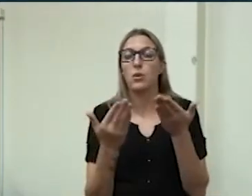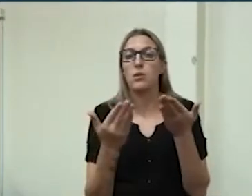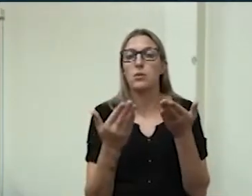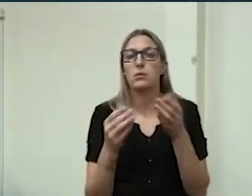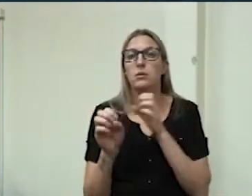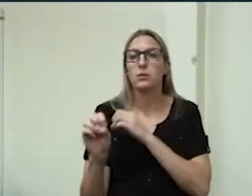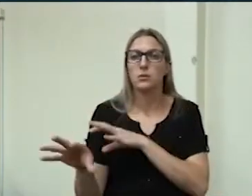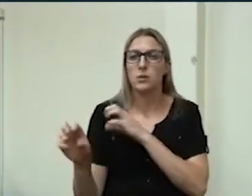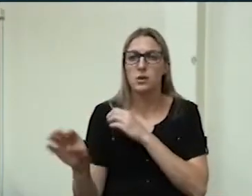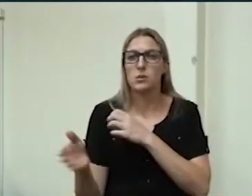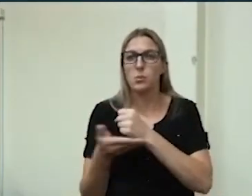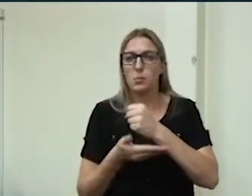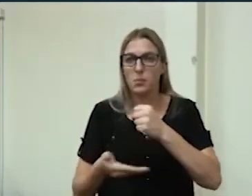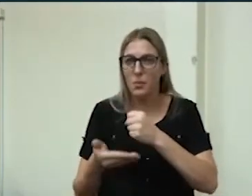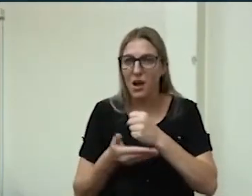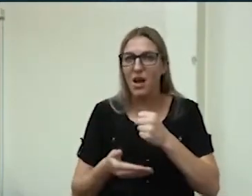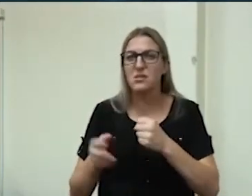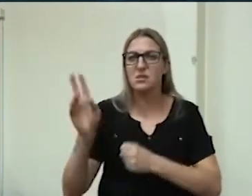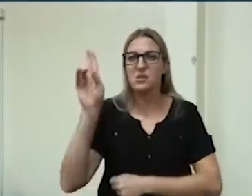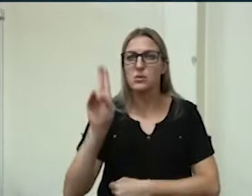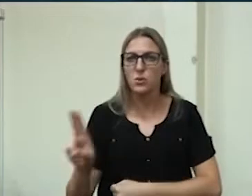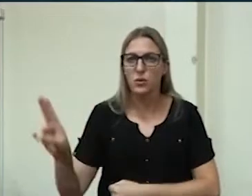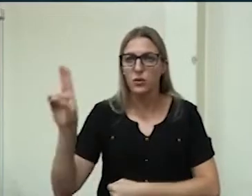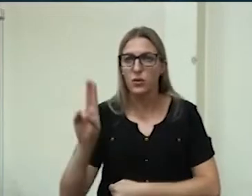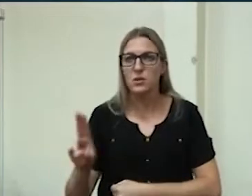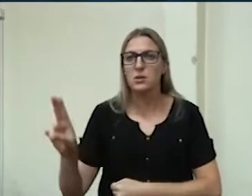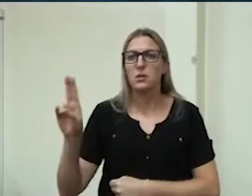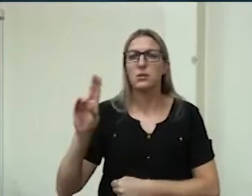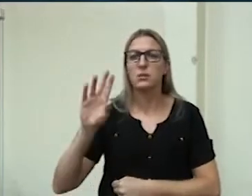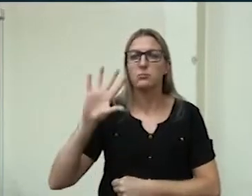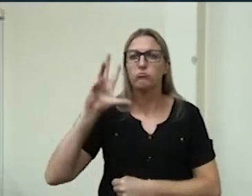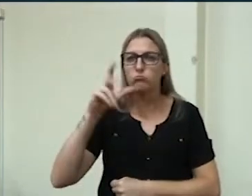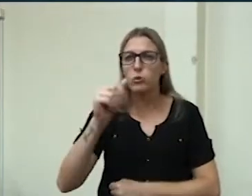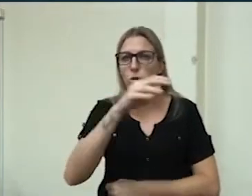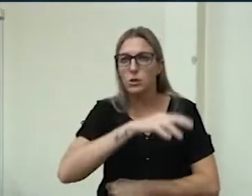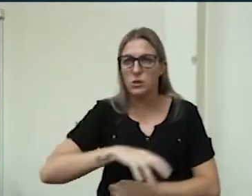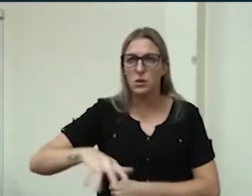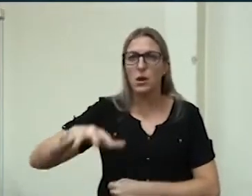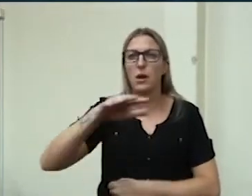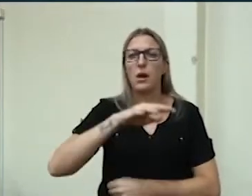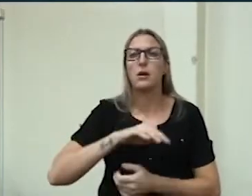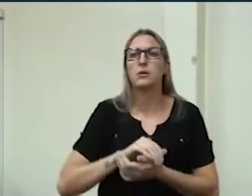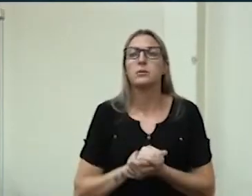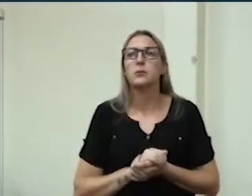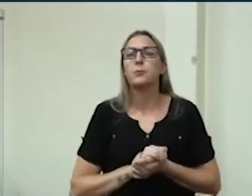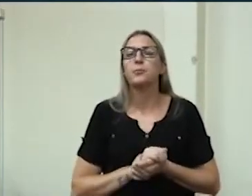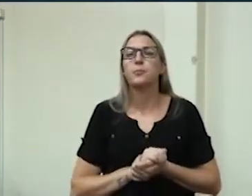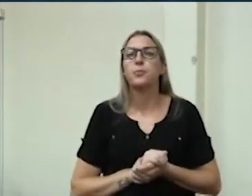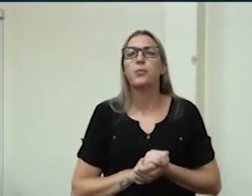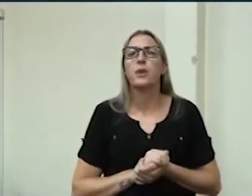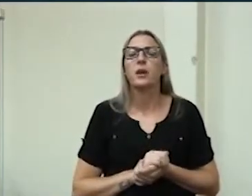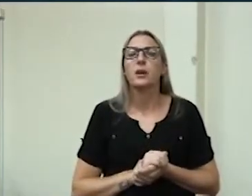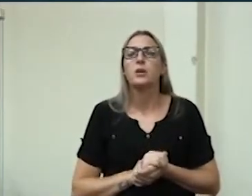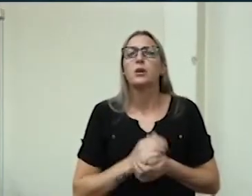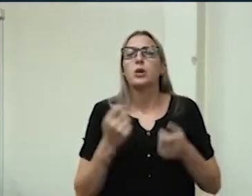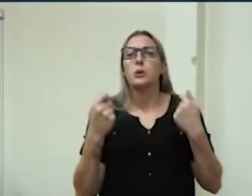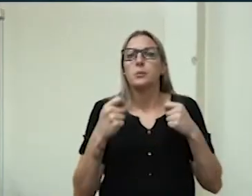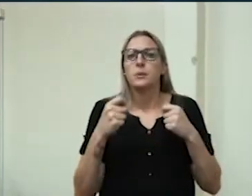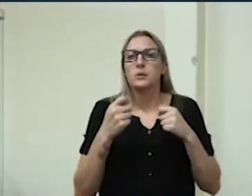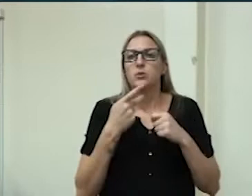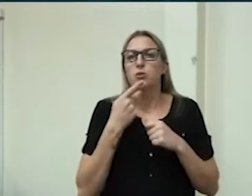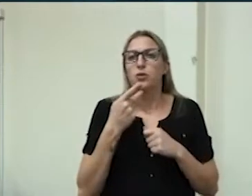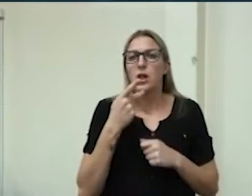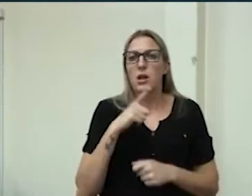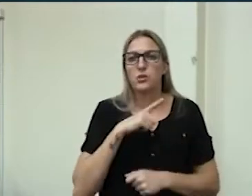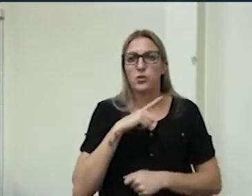tanto na educação básica quanto nas universidades e em todas as áreas. Cabe relatar aqui que tivemos em outros